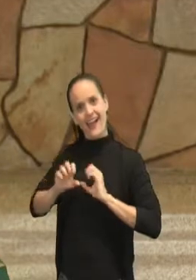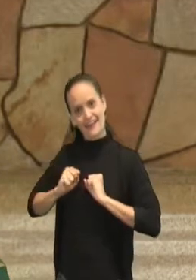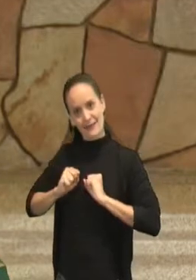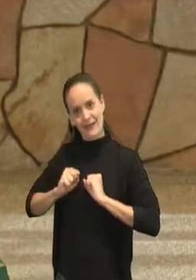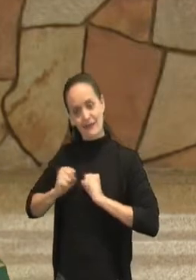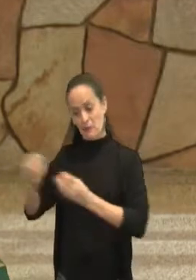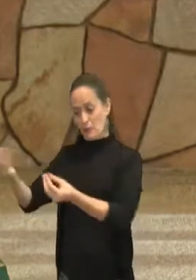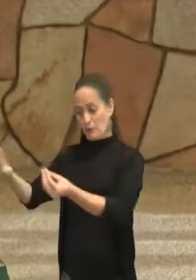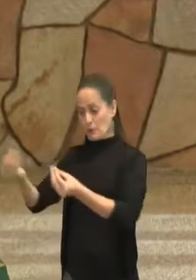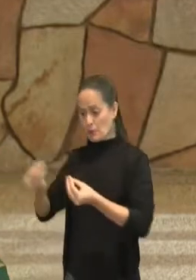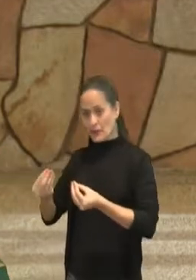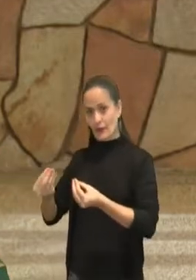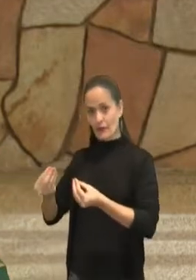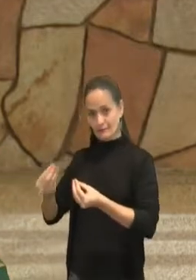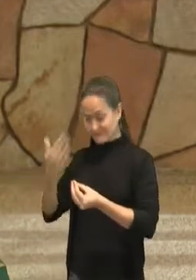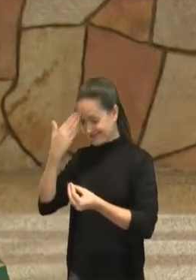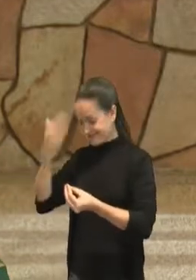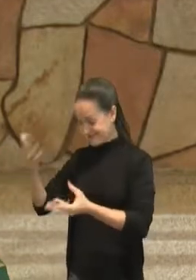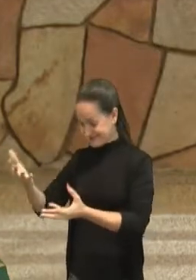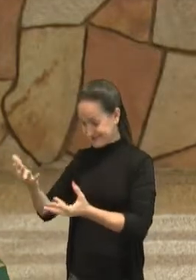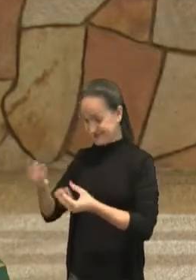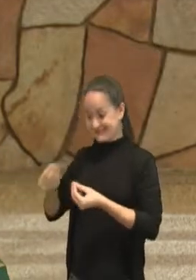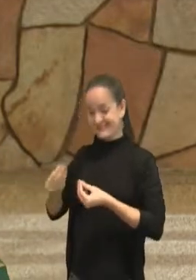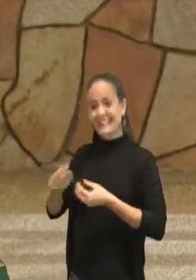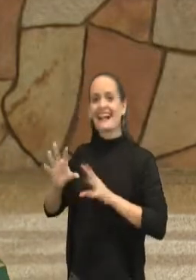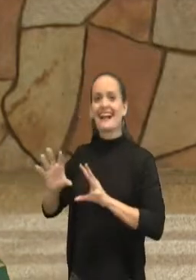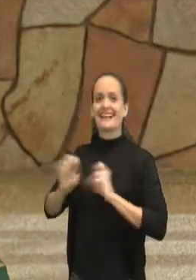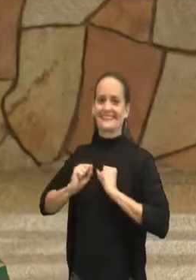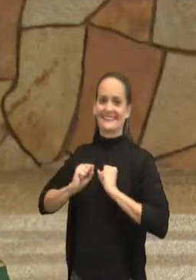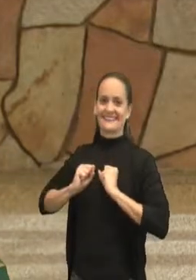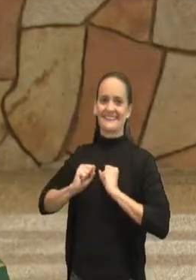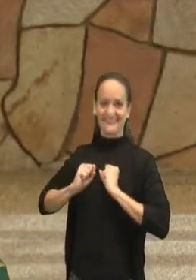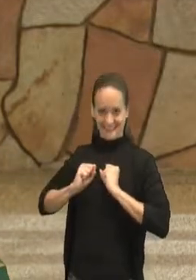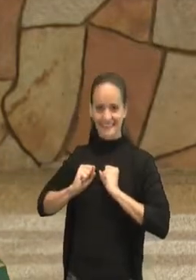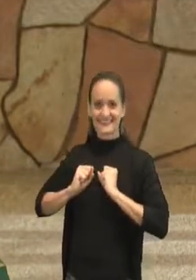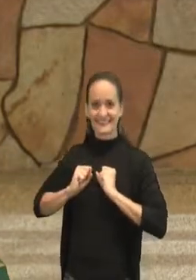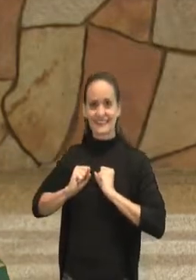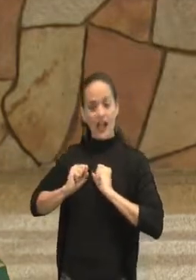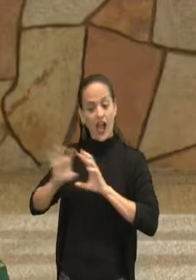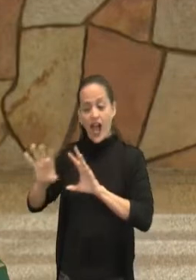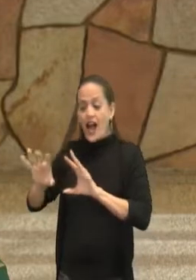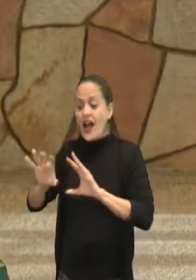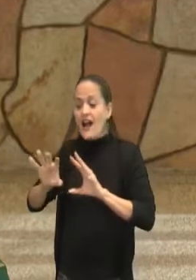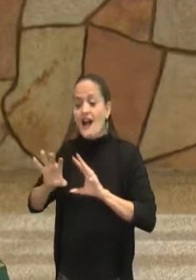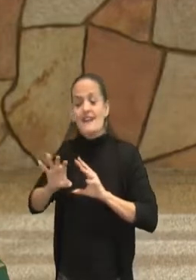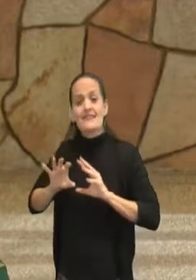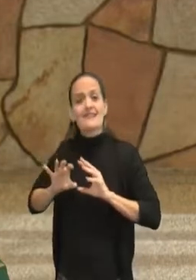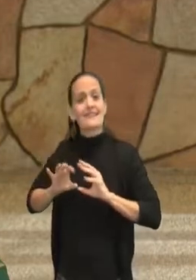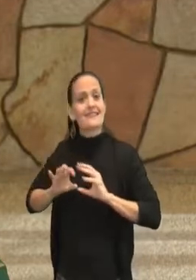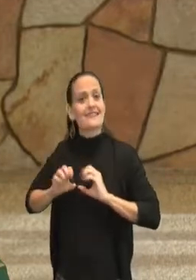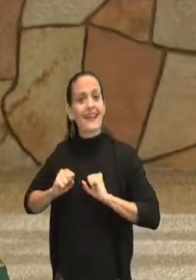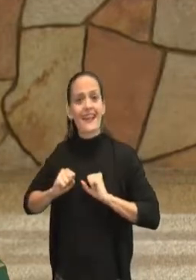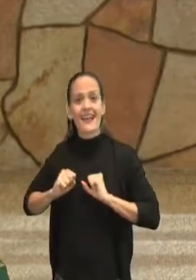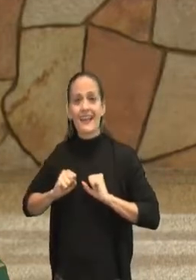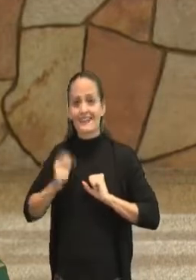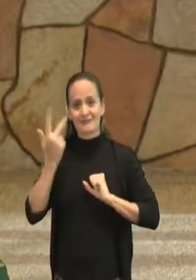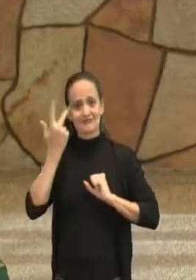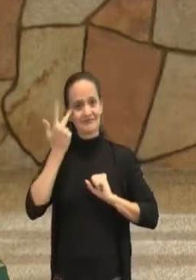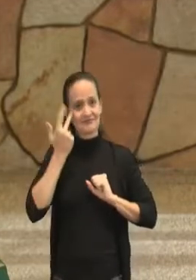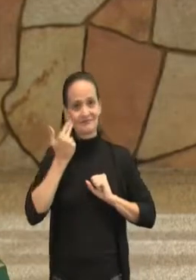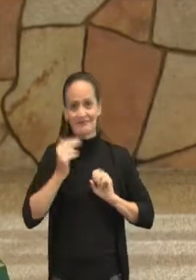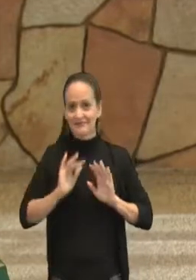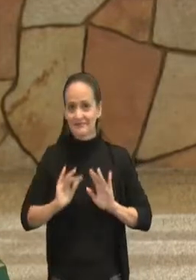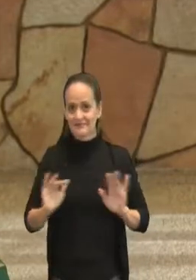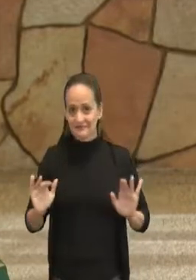si, algo que a pessoa pega, a pessoa aceita e recebe aquilo que lhe é oferecido,